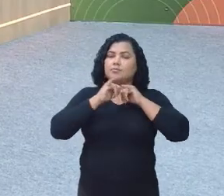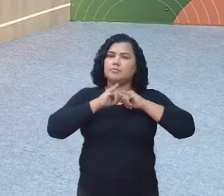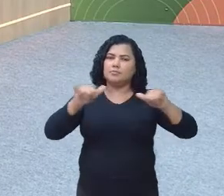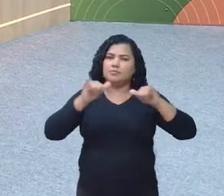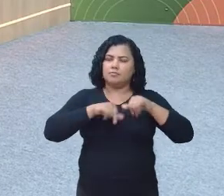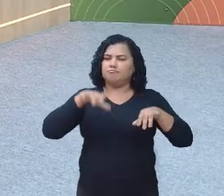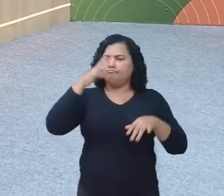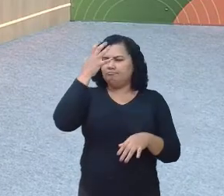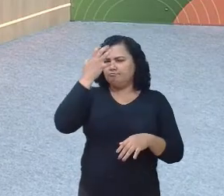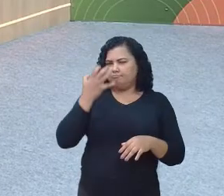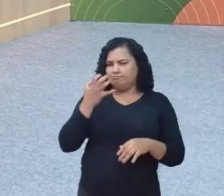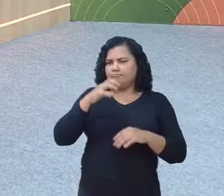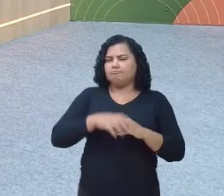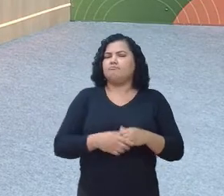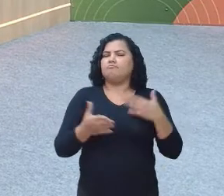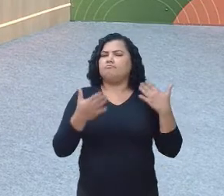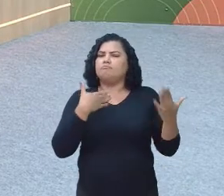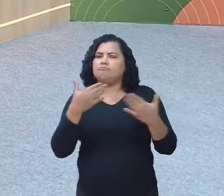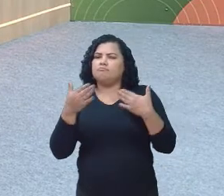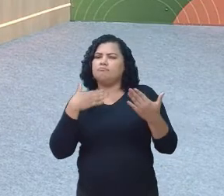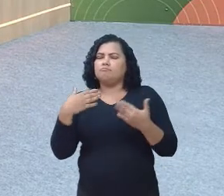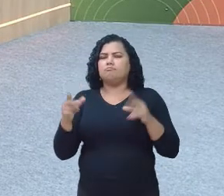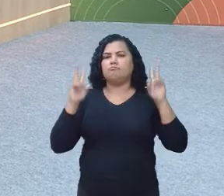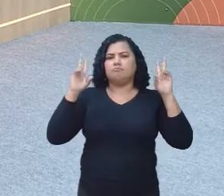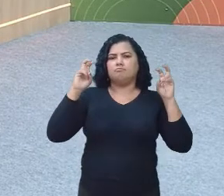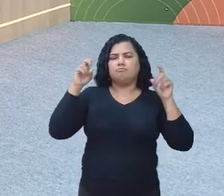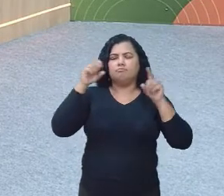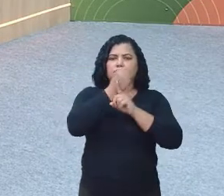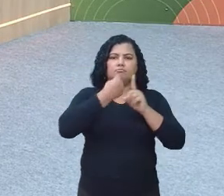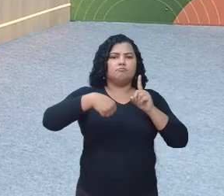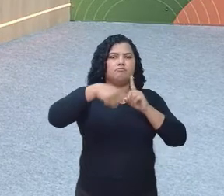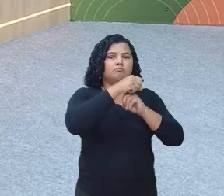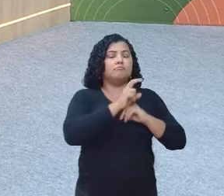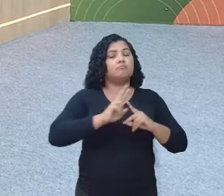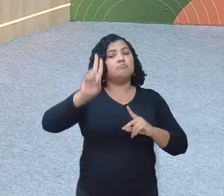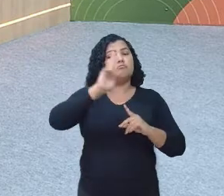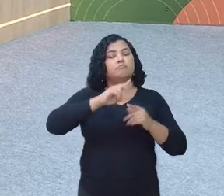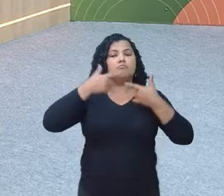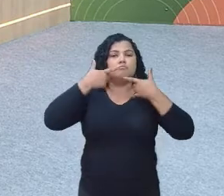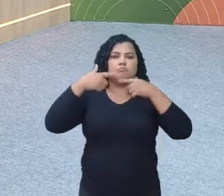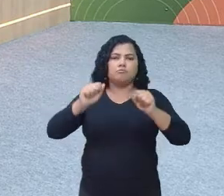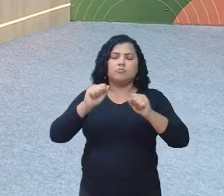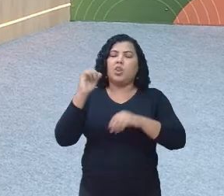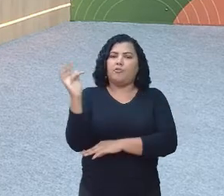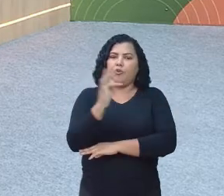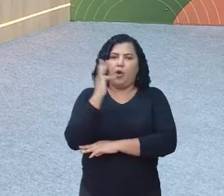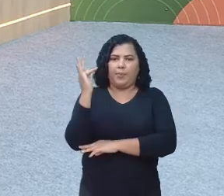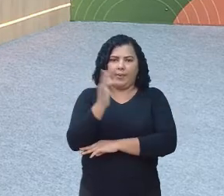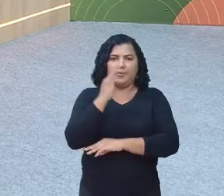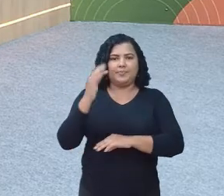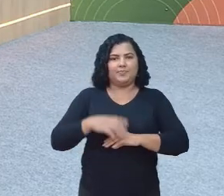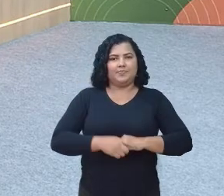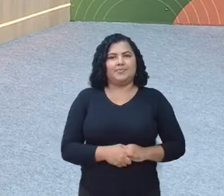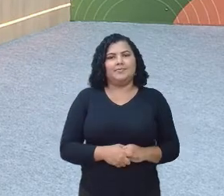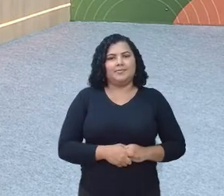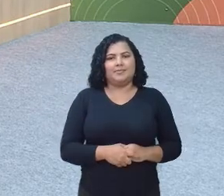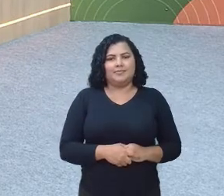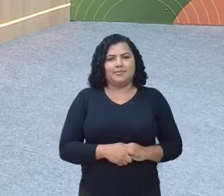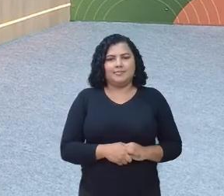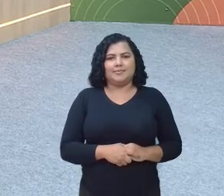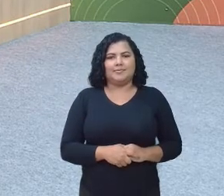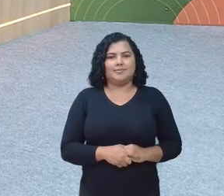vai lidar com as questões sociais, então se utiliza uma linguagem mais formal, tá certo? Sempre em terceira